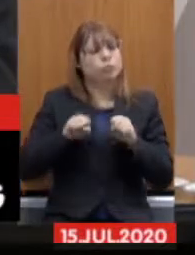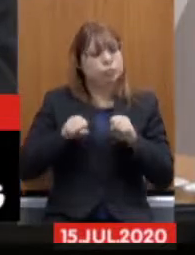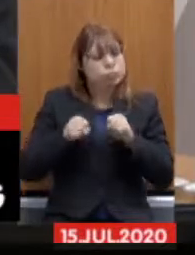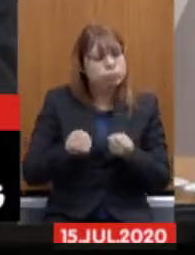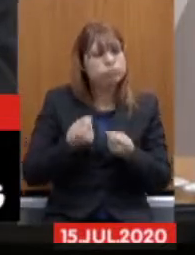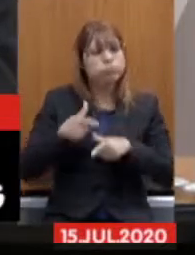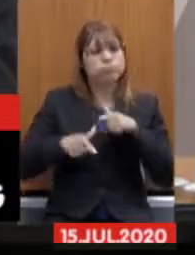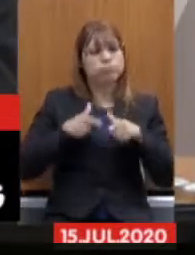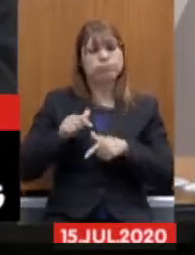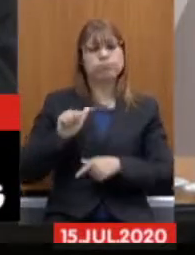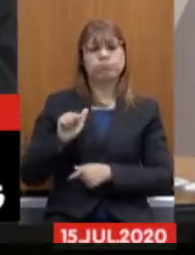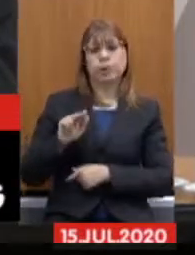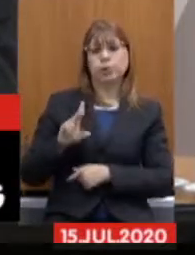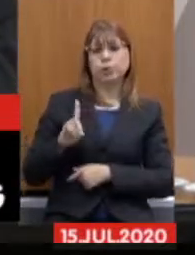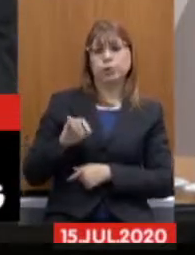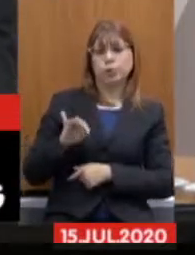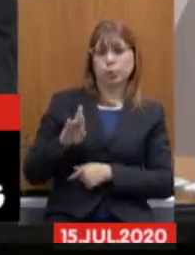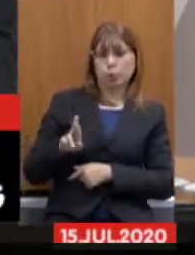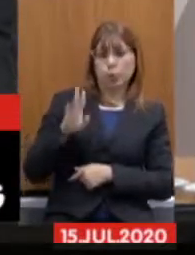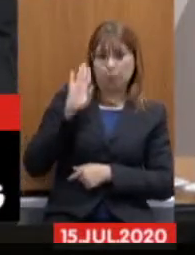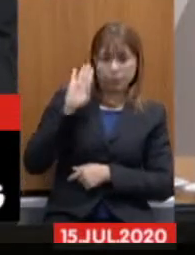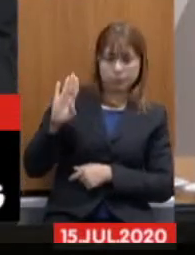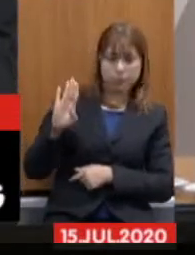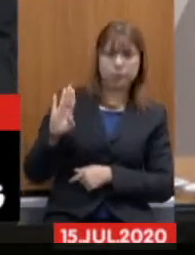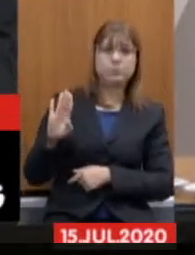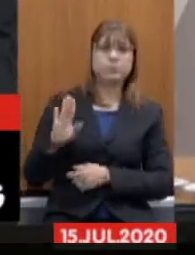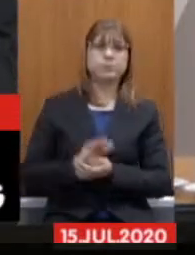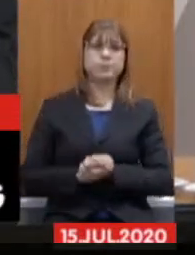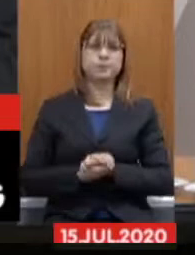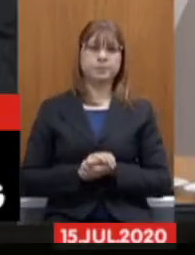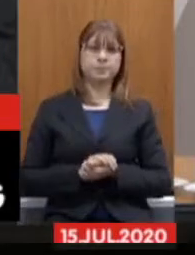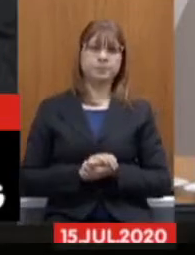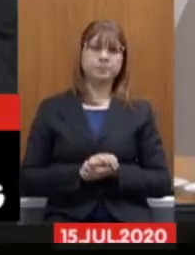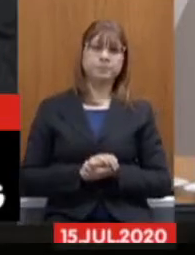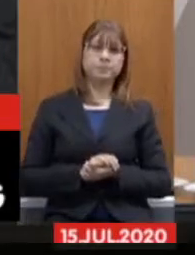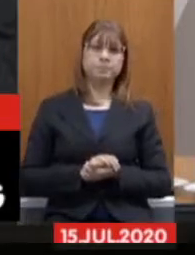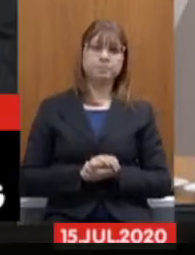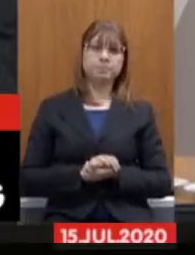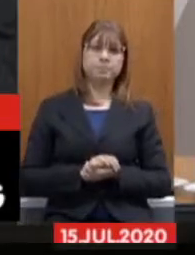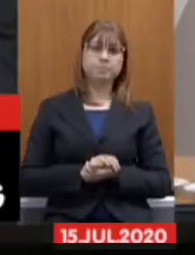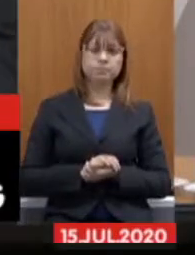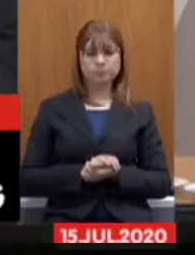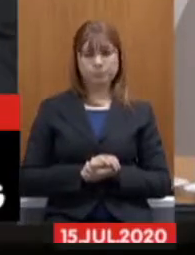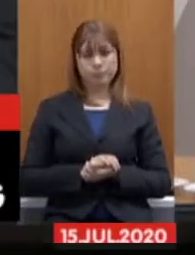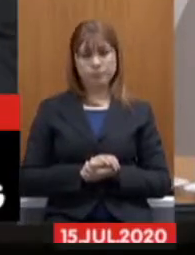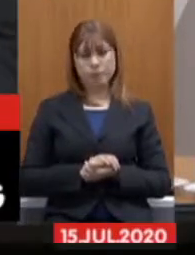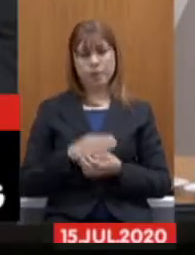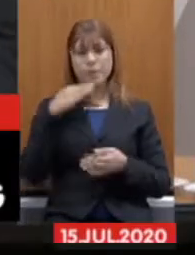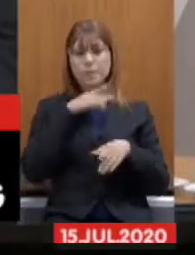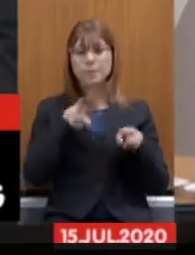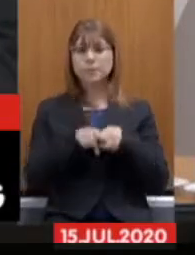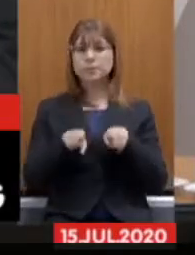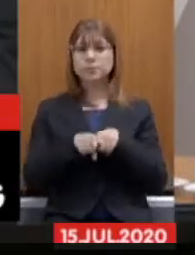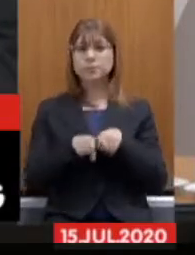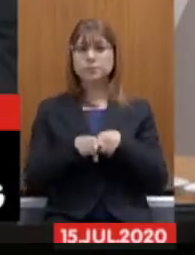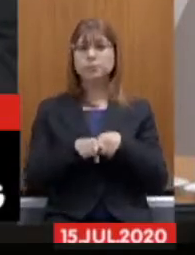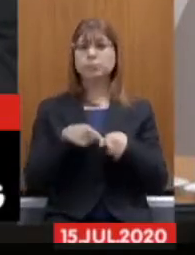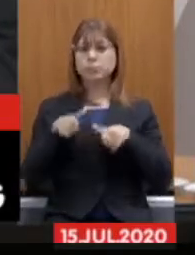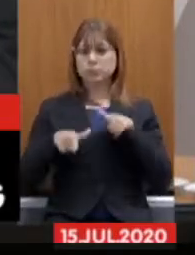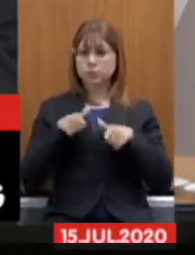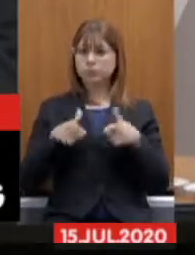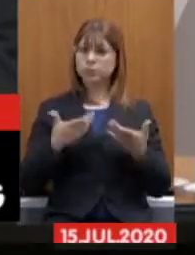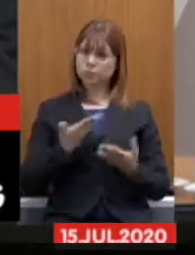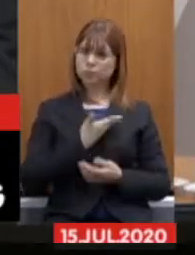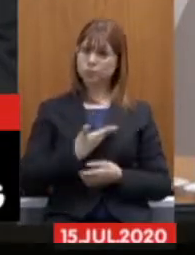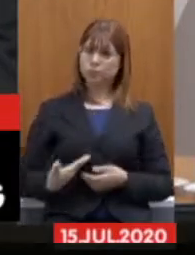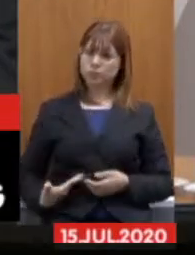especial dos auditores né bom e isso é a gente pode ver também até pelas ações do próprio